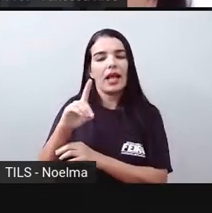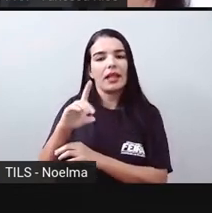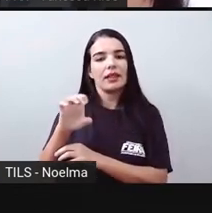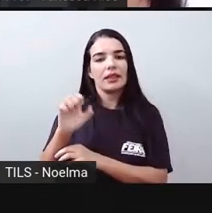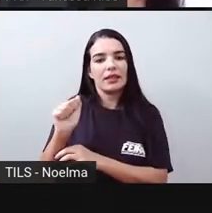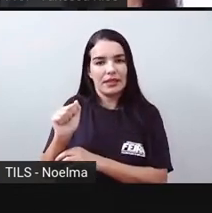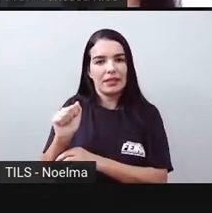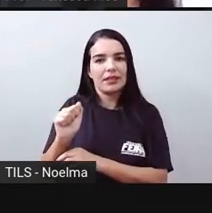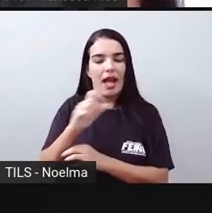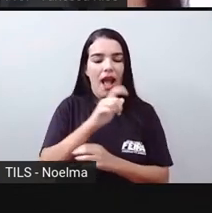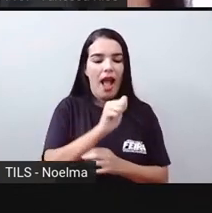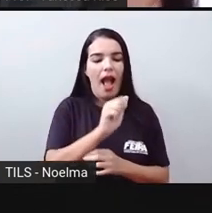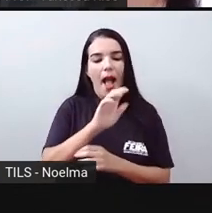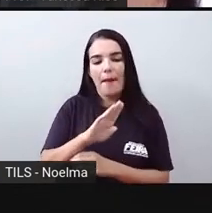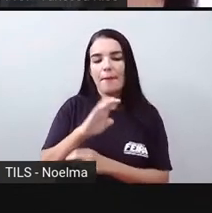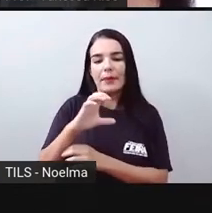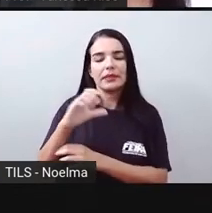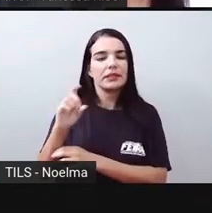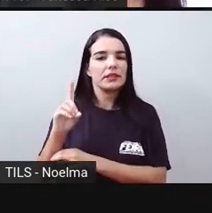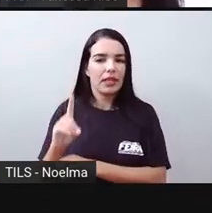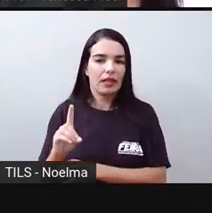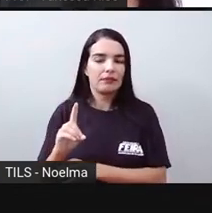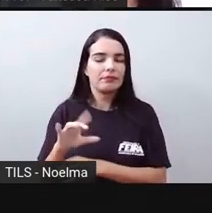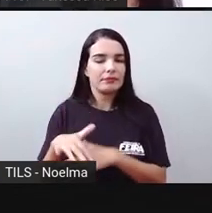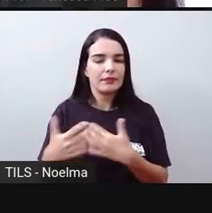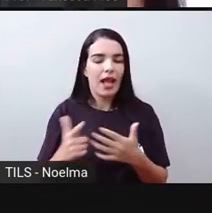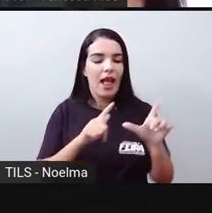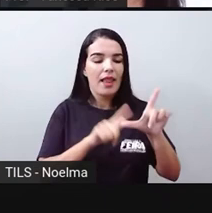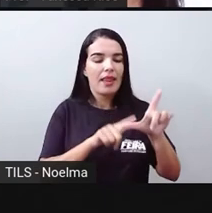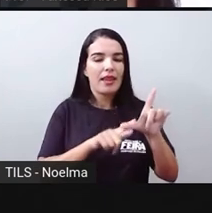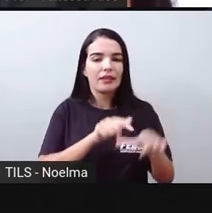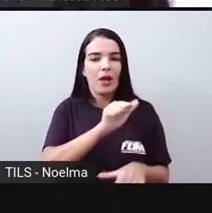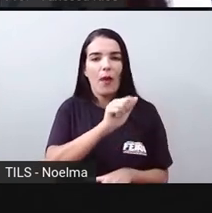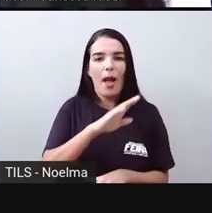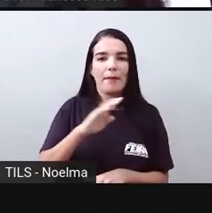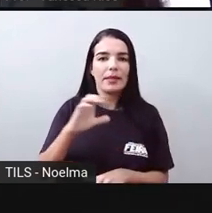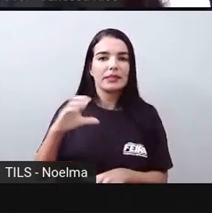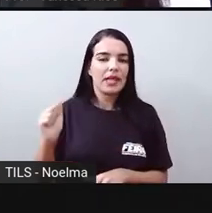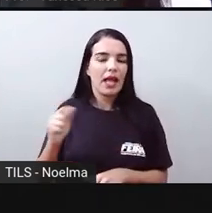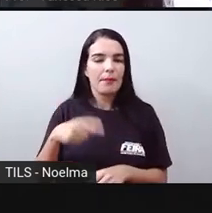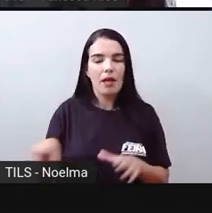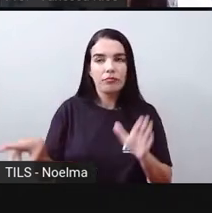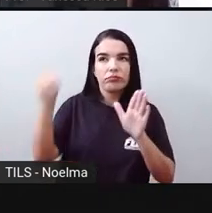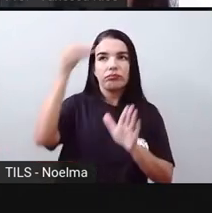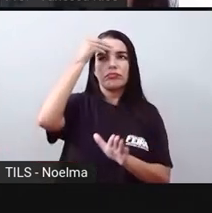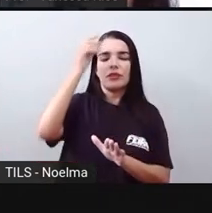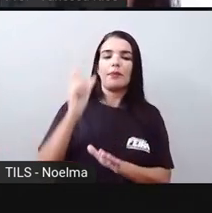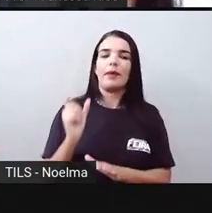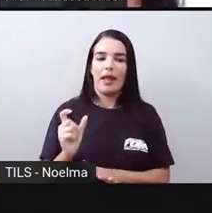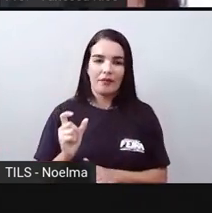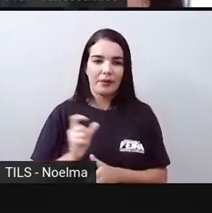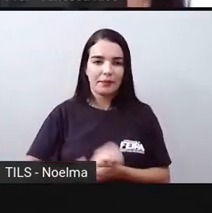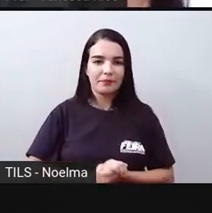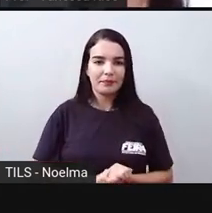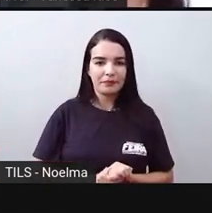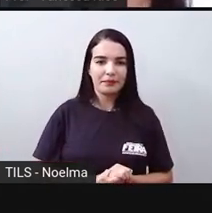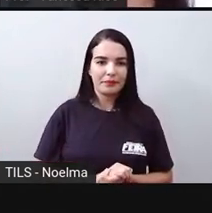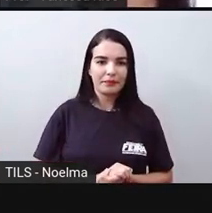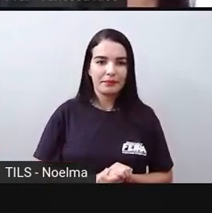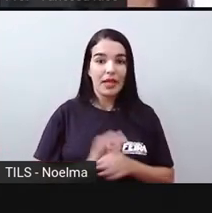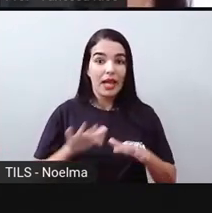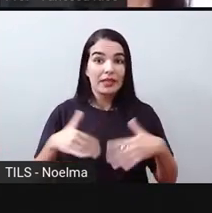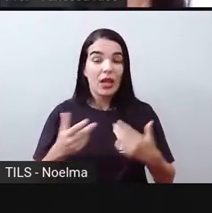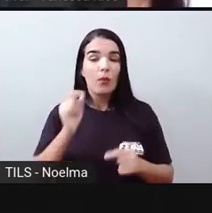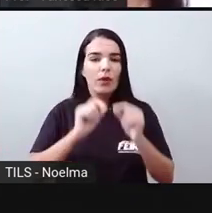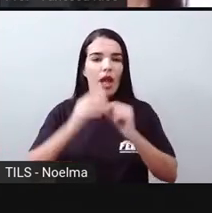é, datilologia, que é utilizar as letras do alfabeto para compor determinada palavra. Entendendo aí